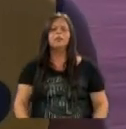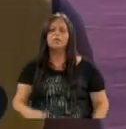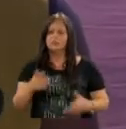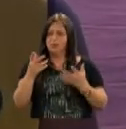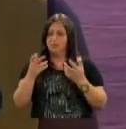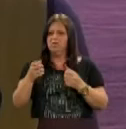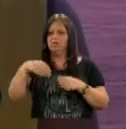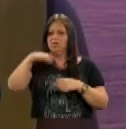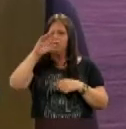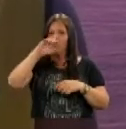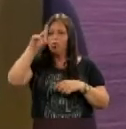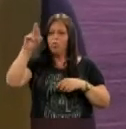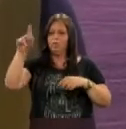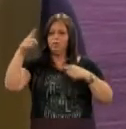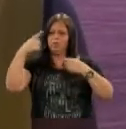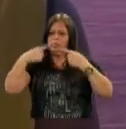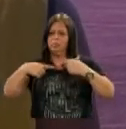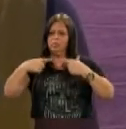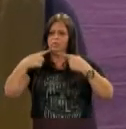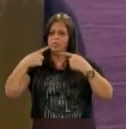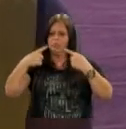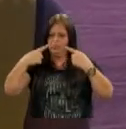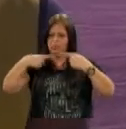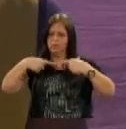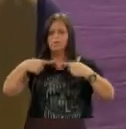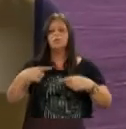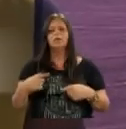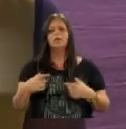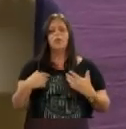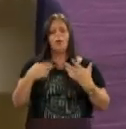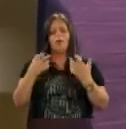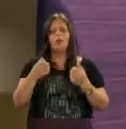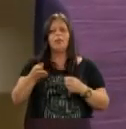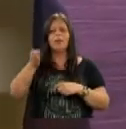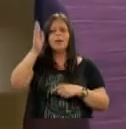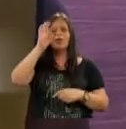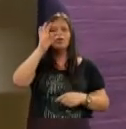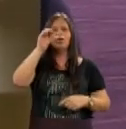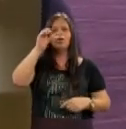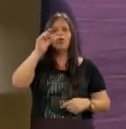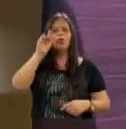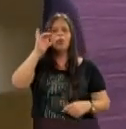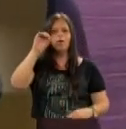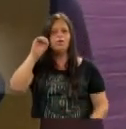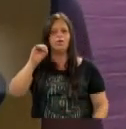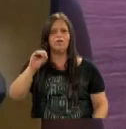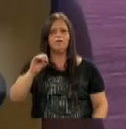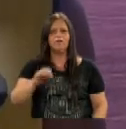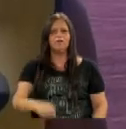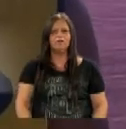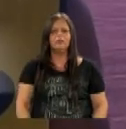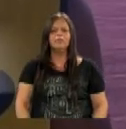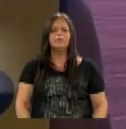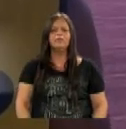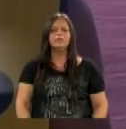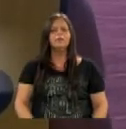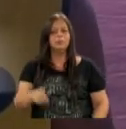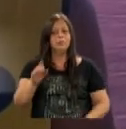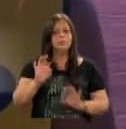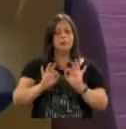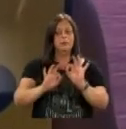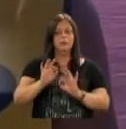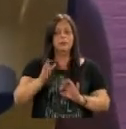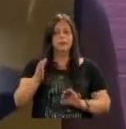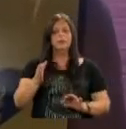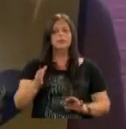competições eu pretendo que deus quiser já em tóquio há hoje na paraolimpíada se preparando pra isso